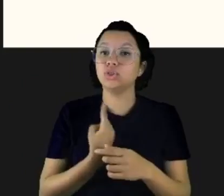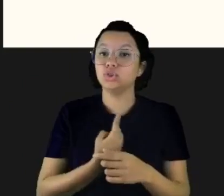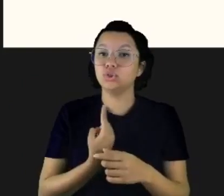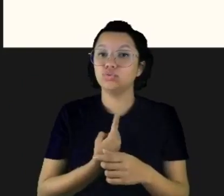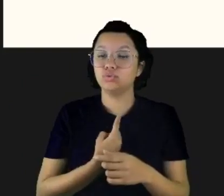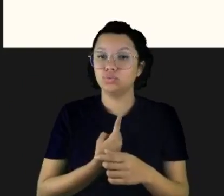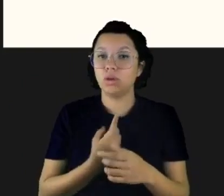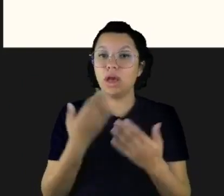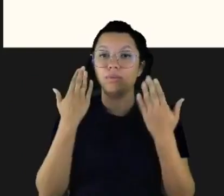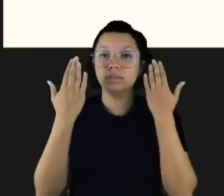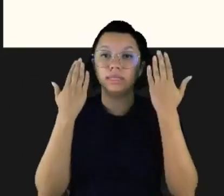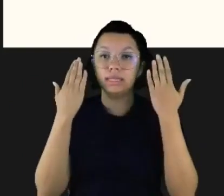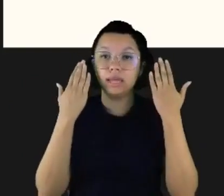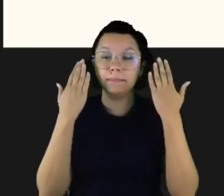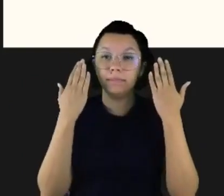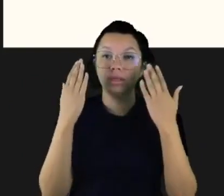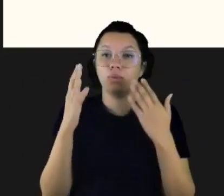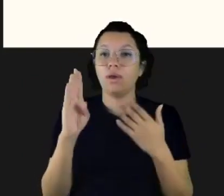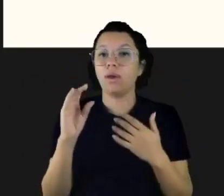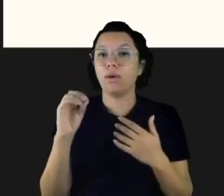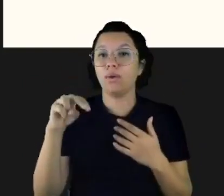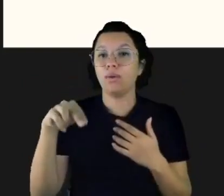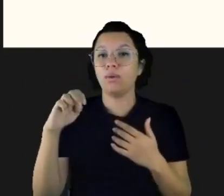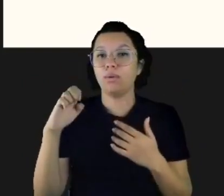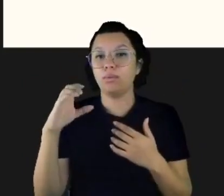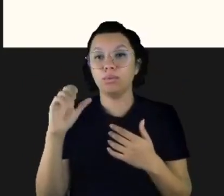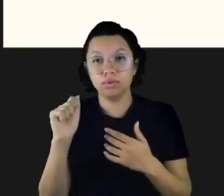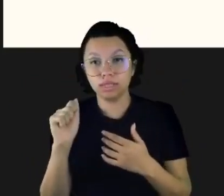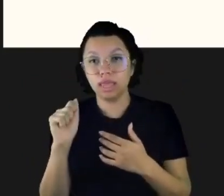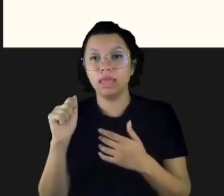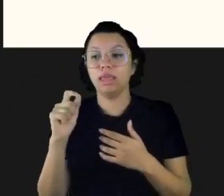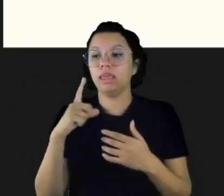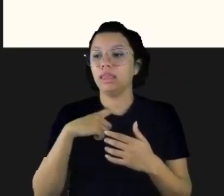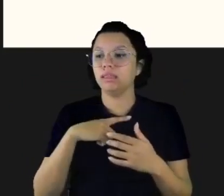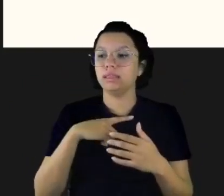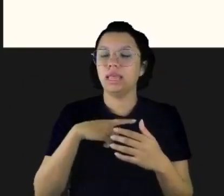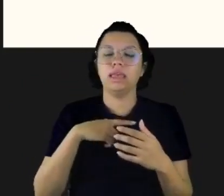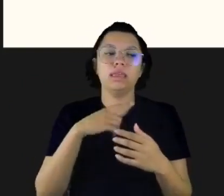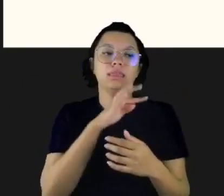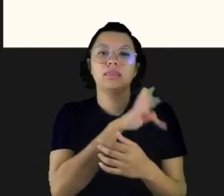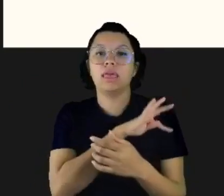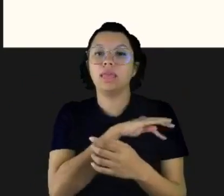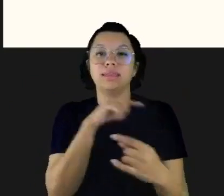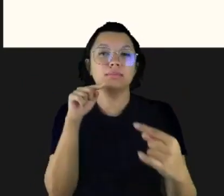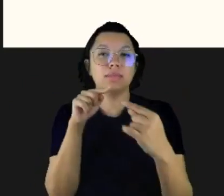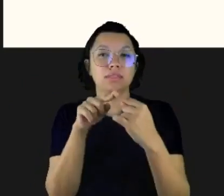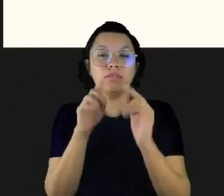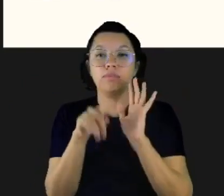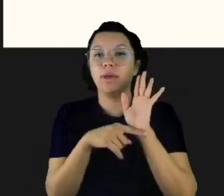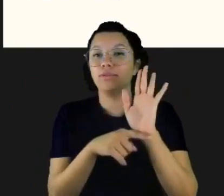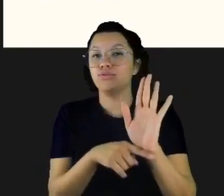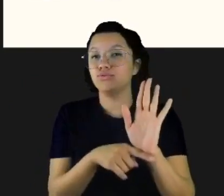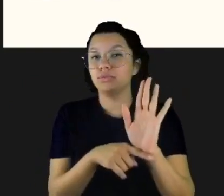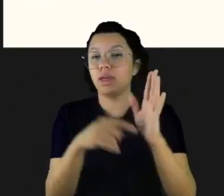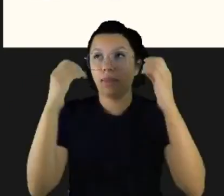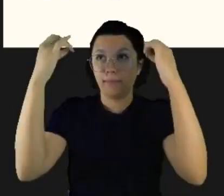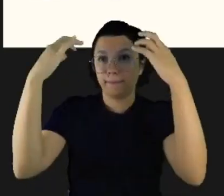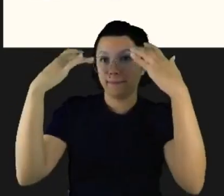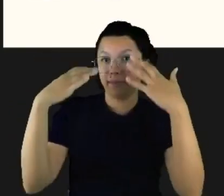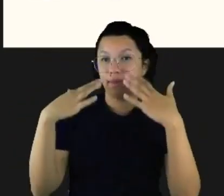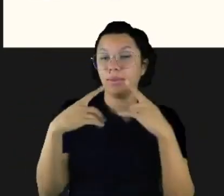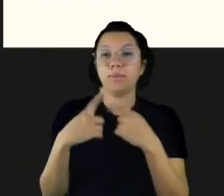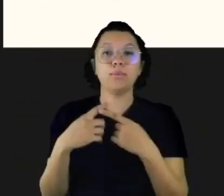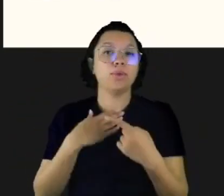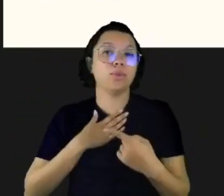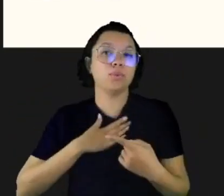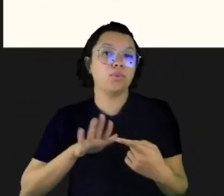pet terapia. Existem técnicas específicas para ajudá-los no banho, porque eles não gostam de tomar banho. A higiene